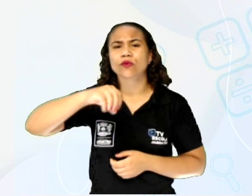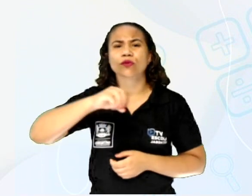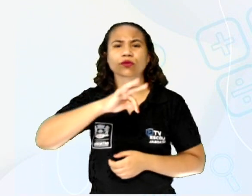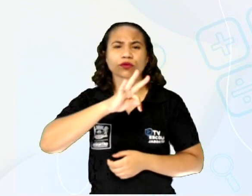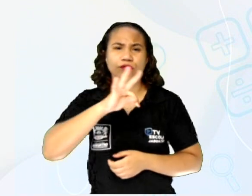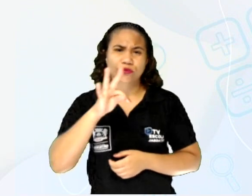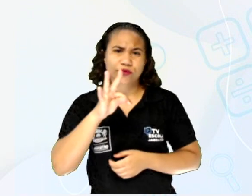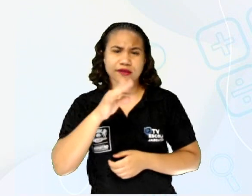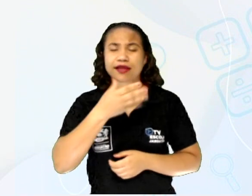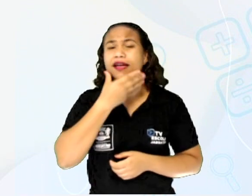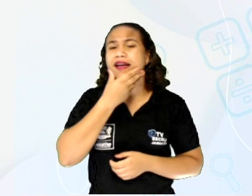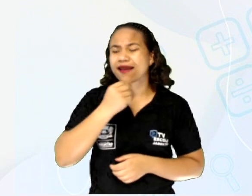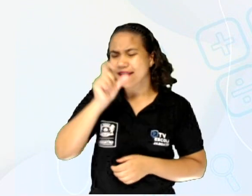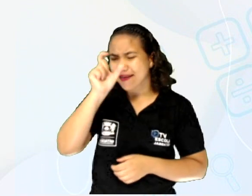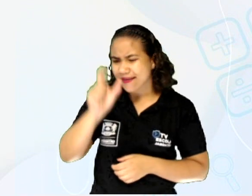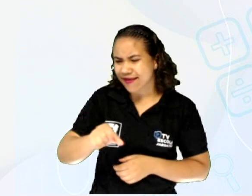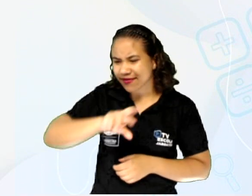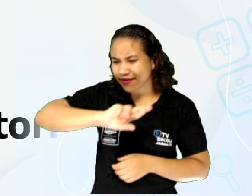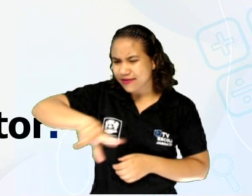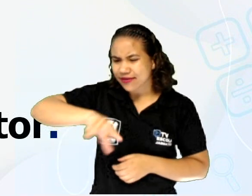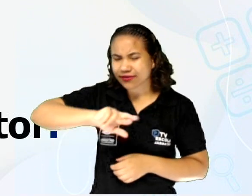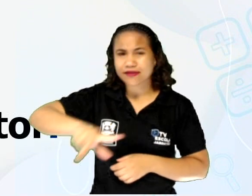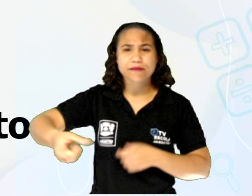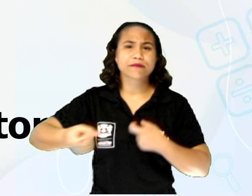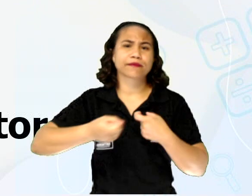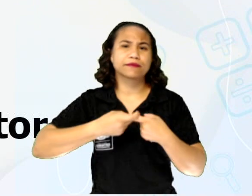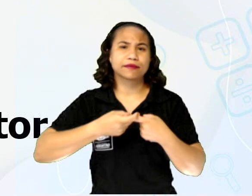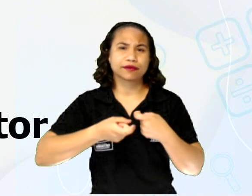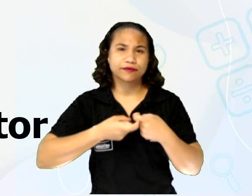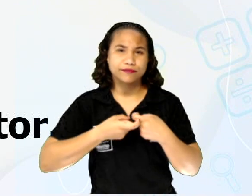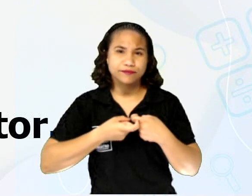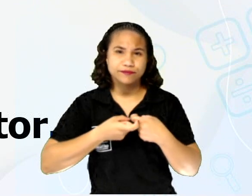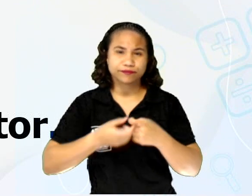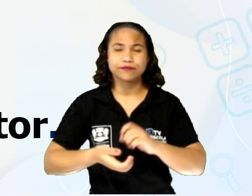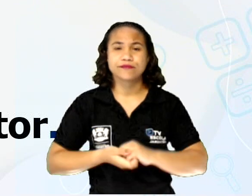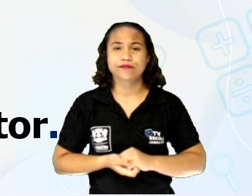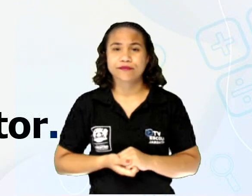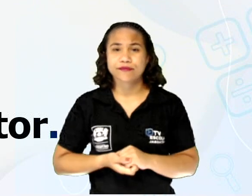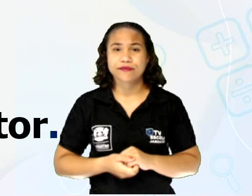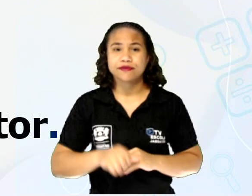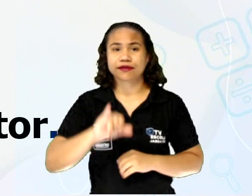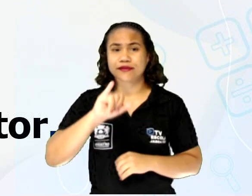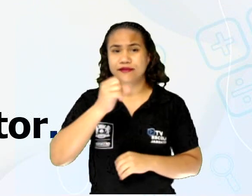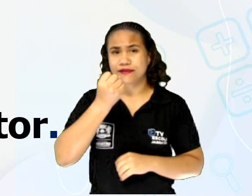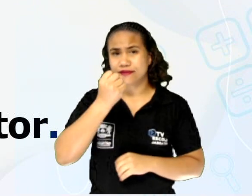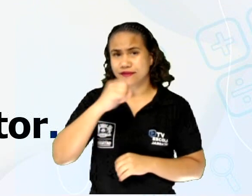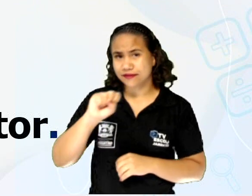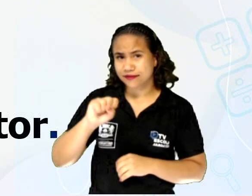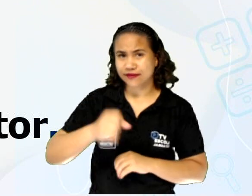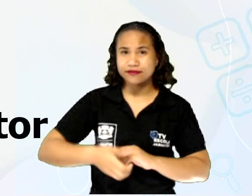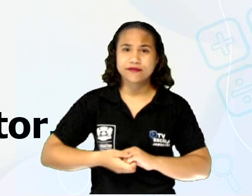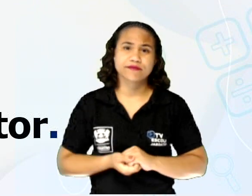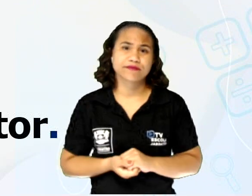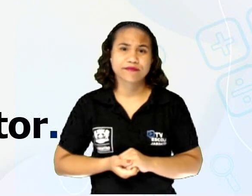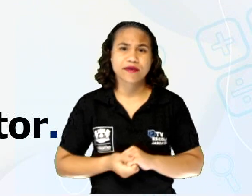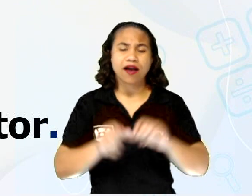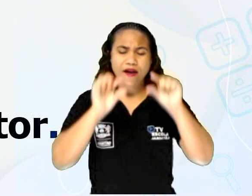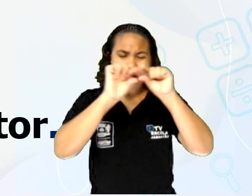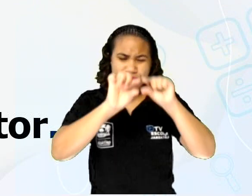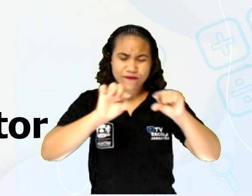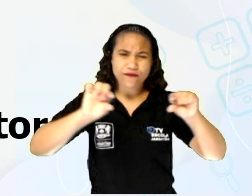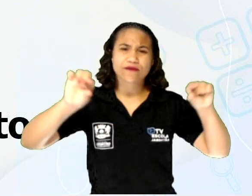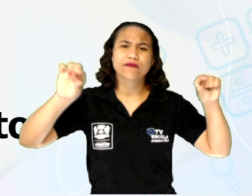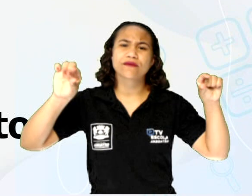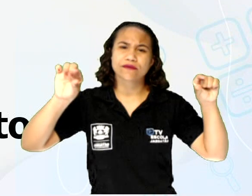frase ele não é médico vai ser he is not a doctor. Nesta frase, a